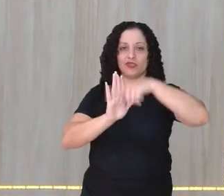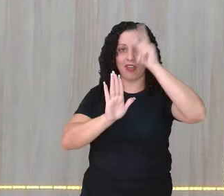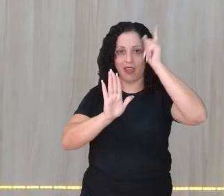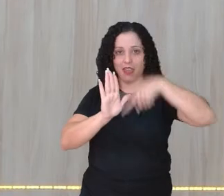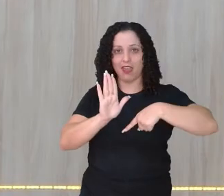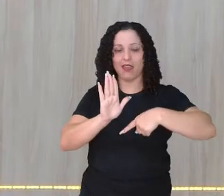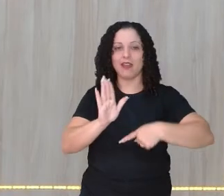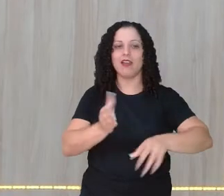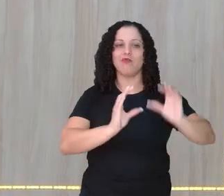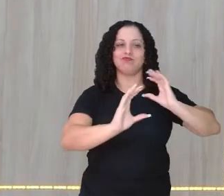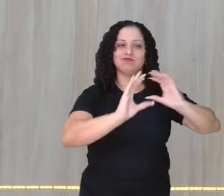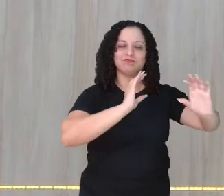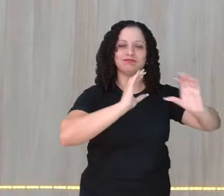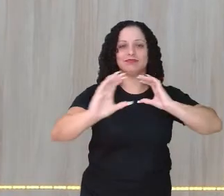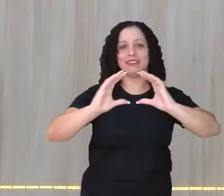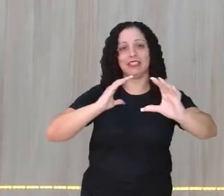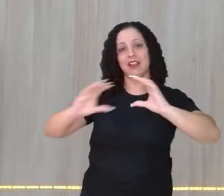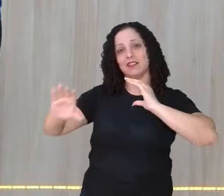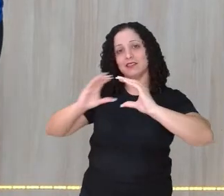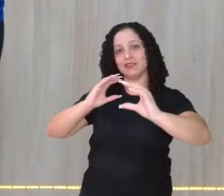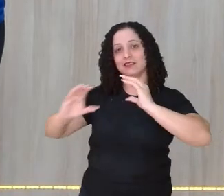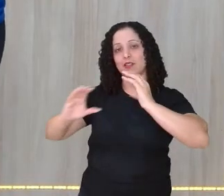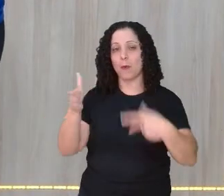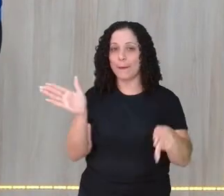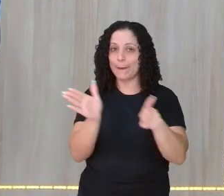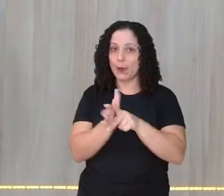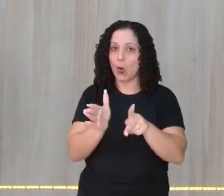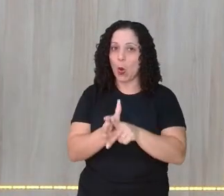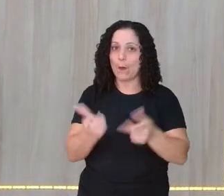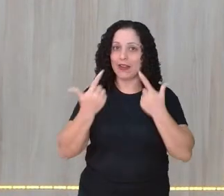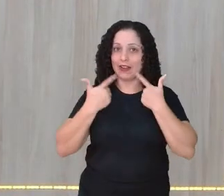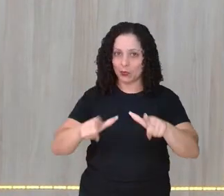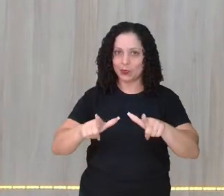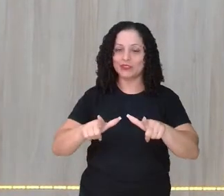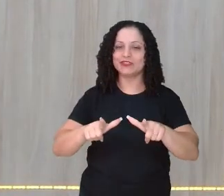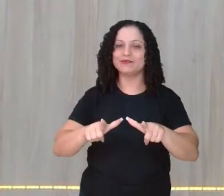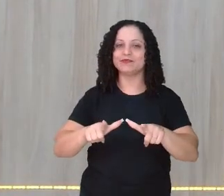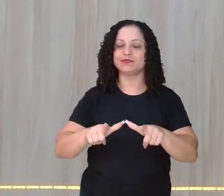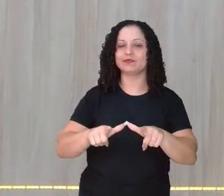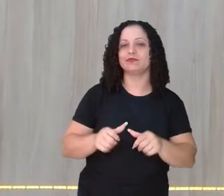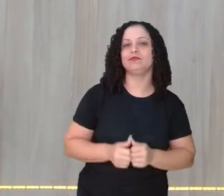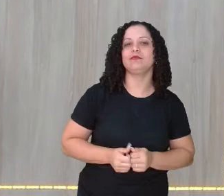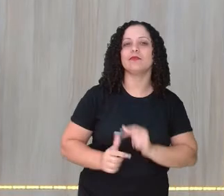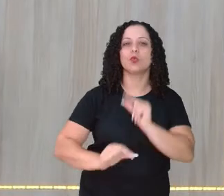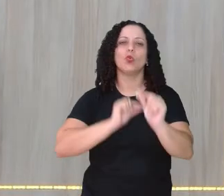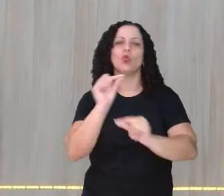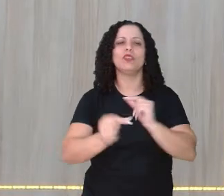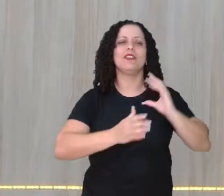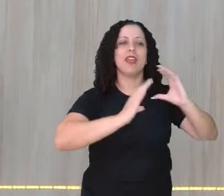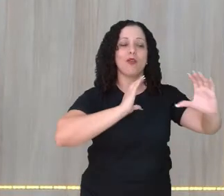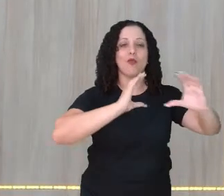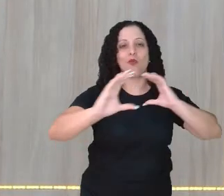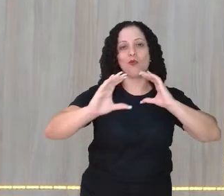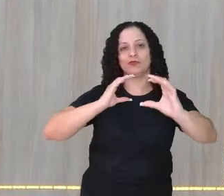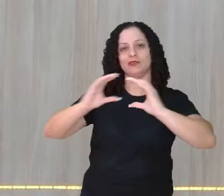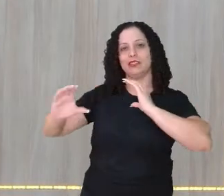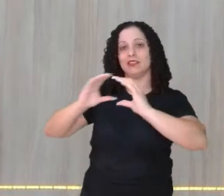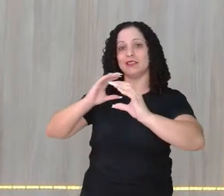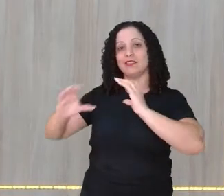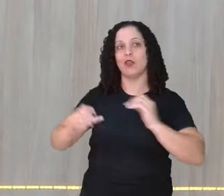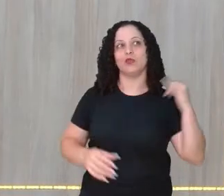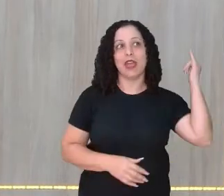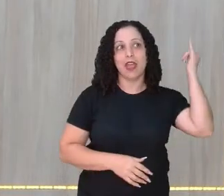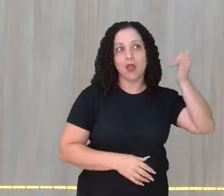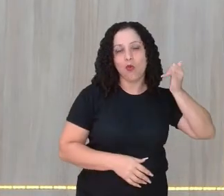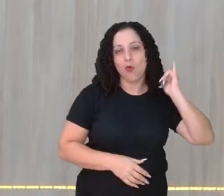mesmo comunicativa, através do que a linguagem se faz, né? O que a comunicação se faz. O conto de fadas